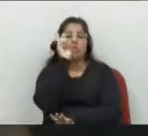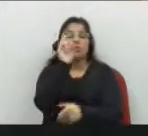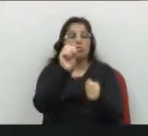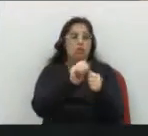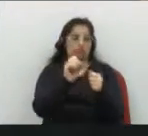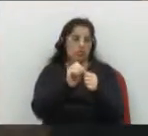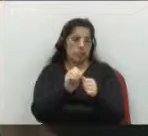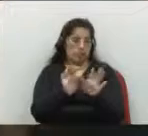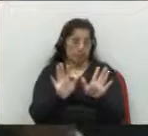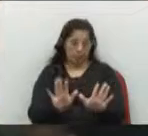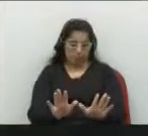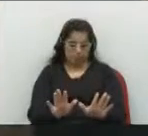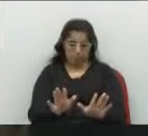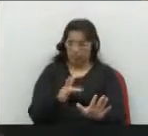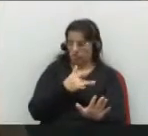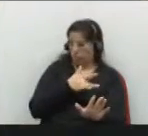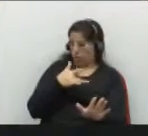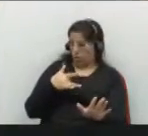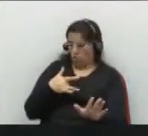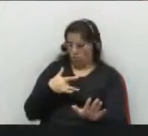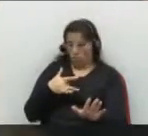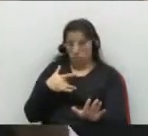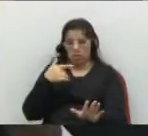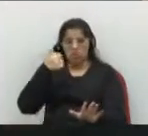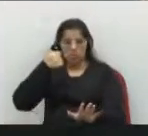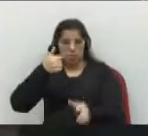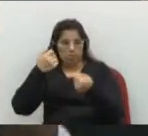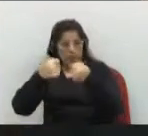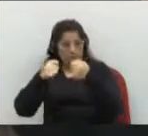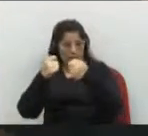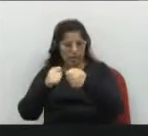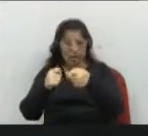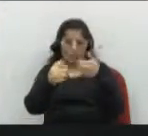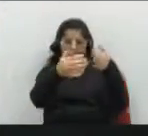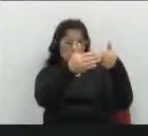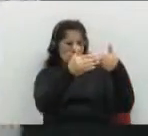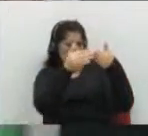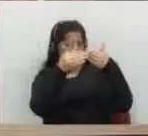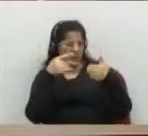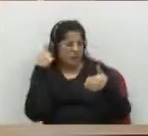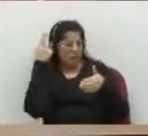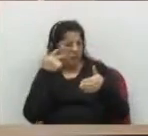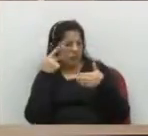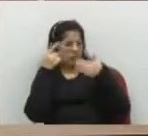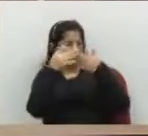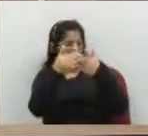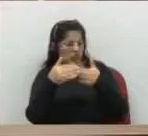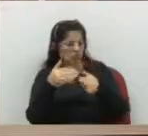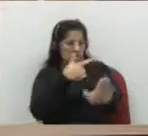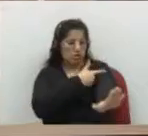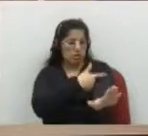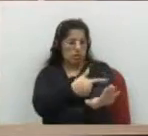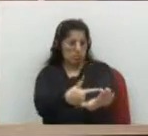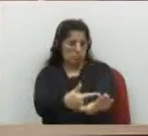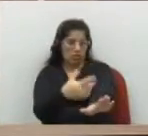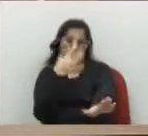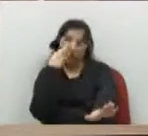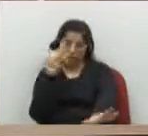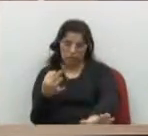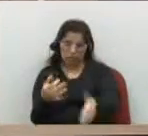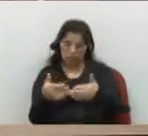escolas merece. Tem que quebrar o contrato, sim. Por Já favor, vi muitos quebrarem contrato. Se atenham a discutir o requerimento.